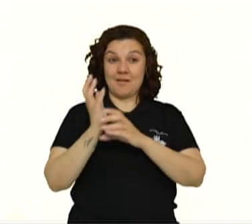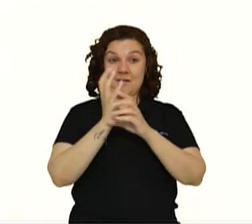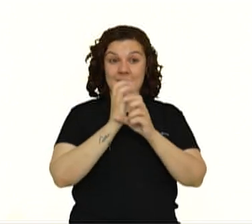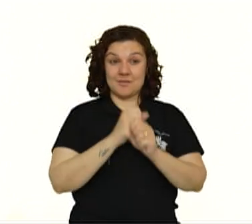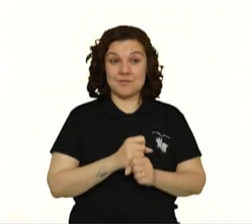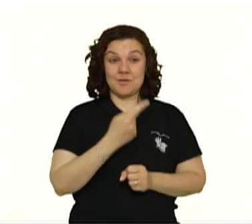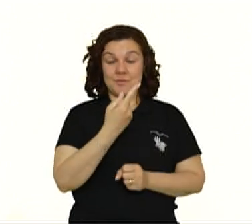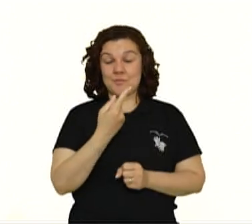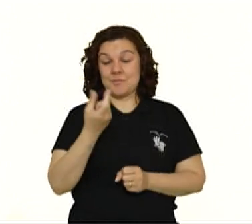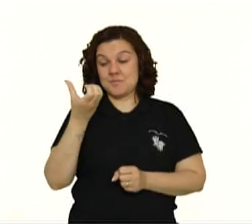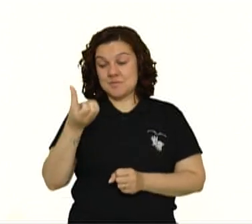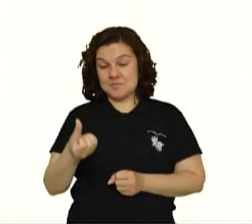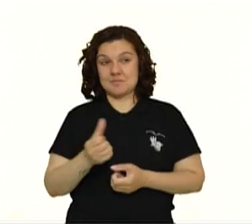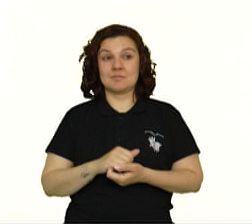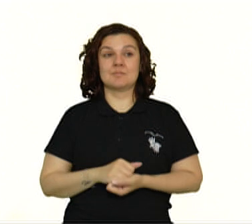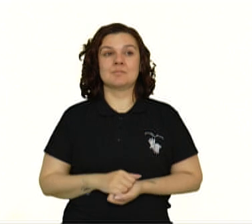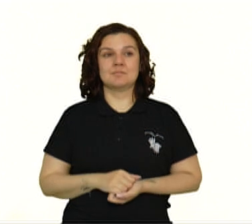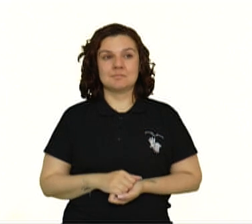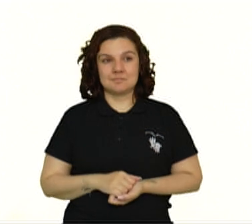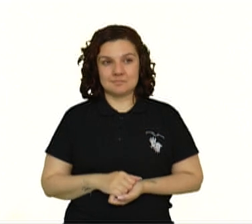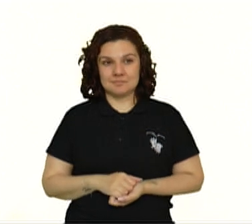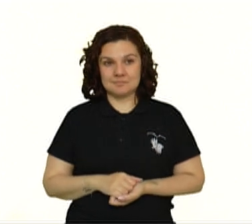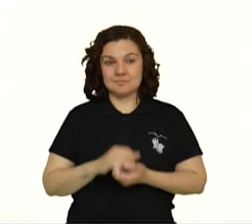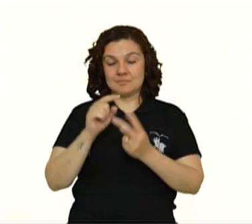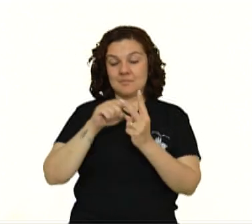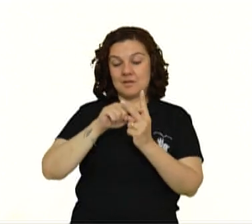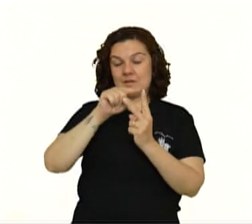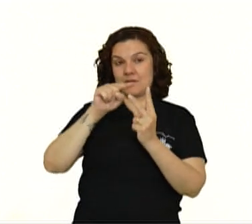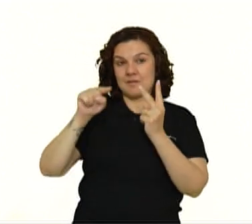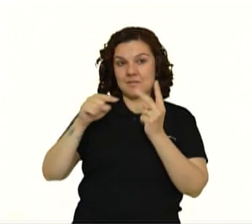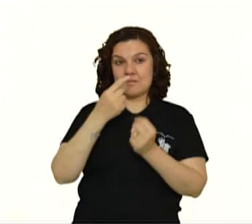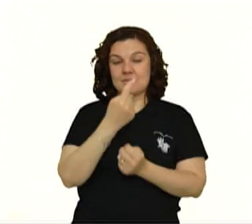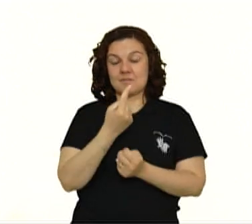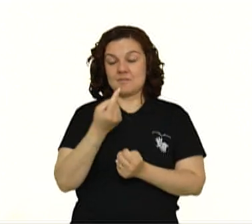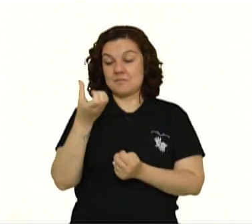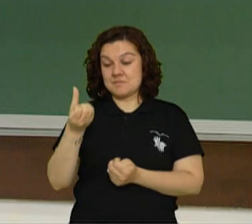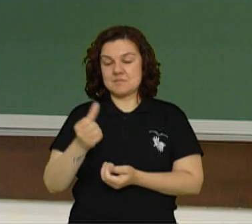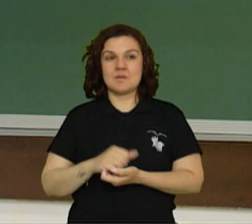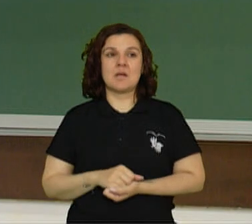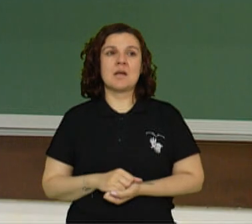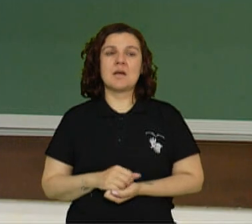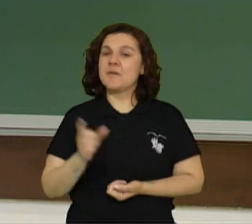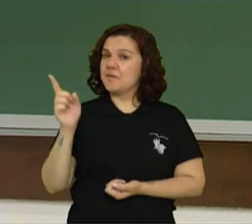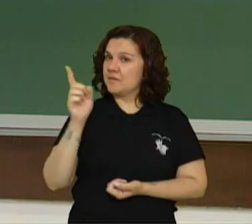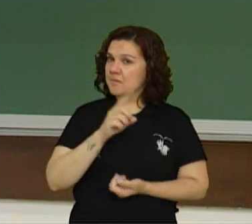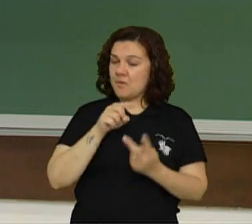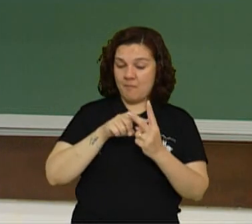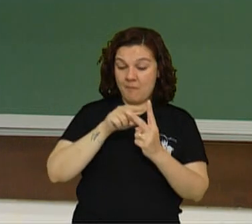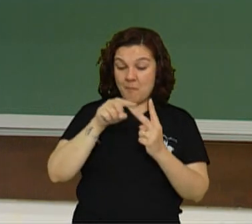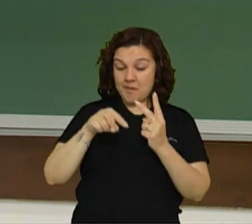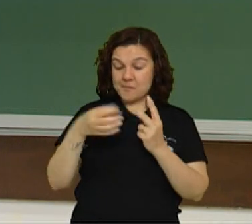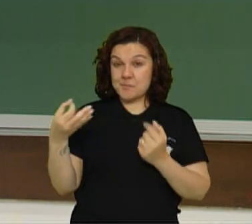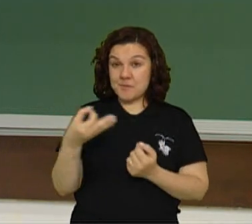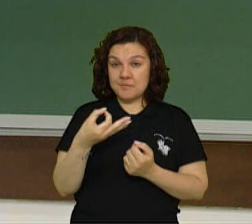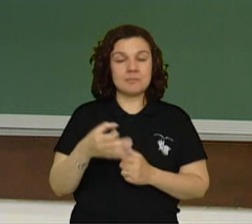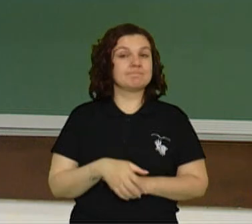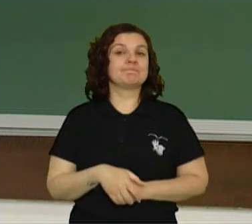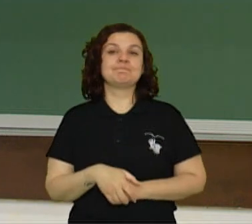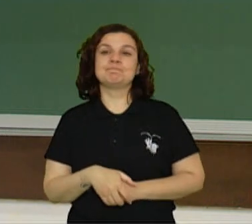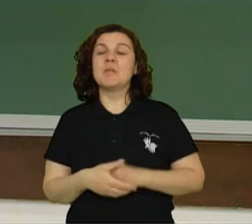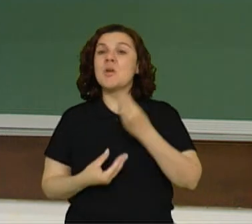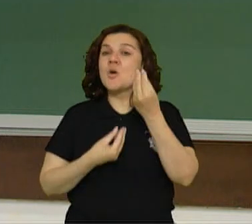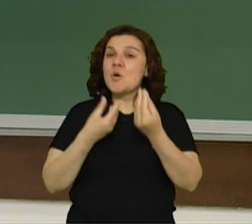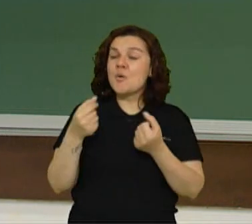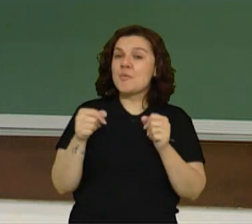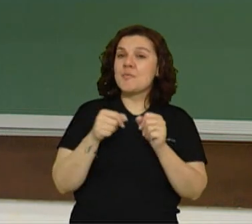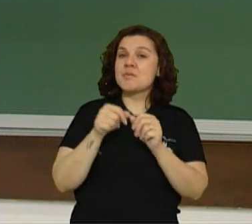todo mundo. 116, raiz quadrada de 116. Não é uma raiz quadrada exata. Como é que eu faço